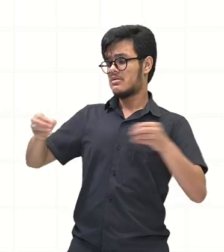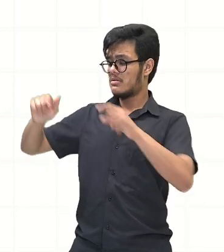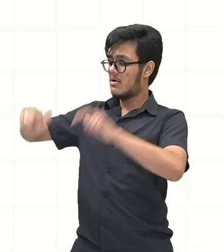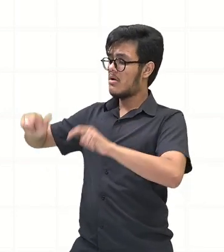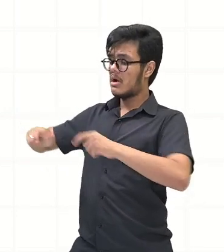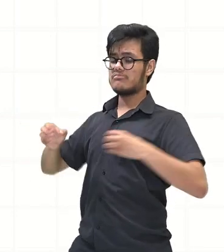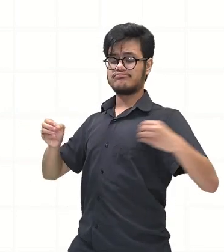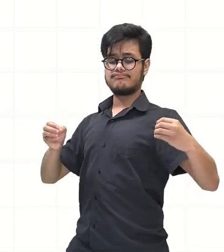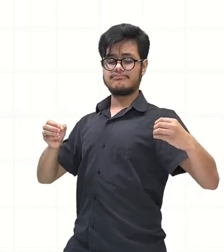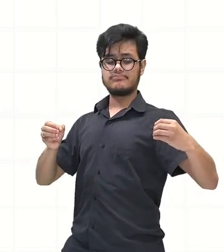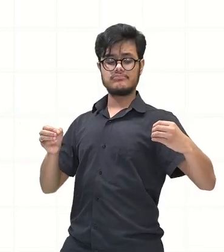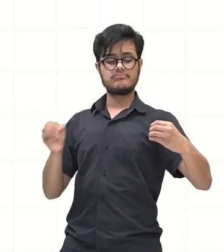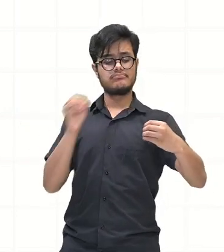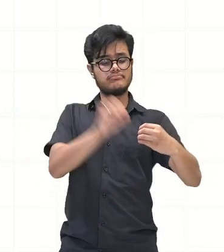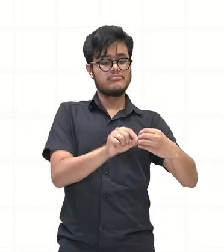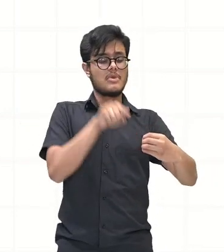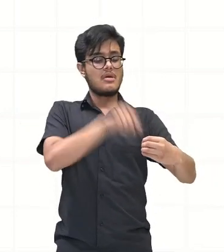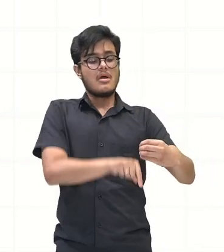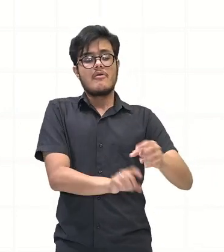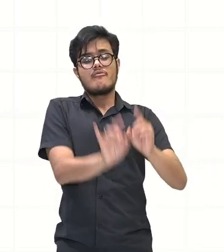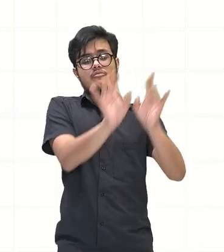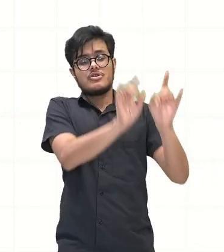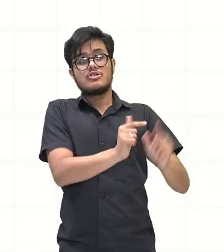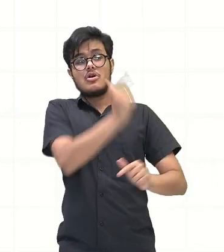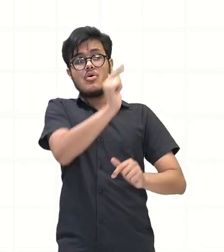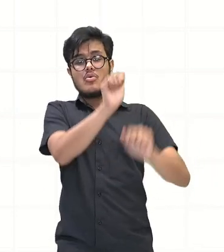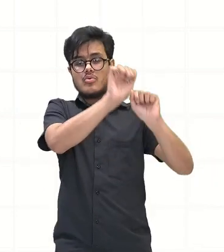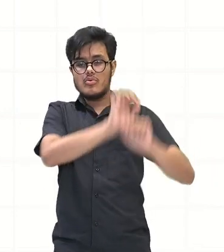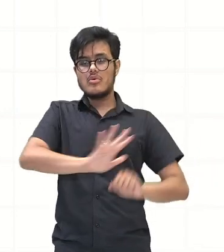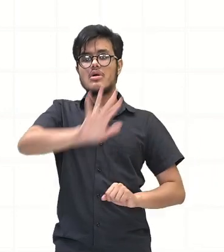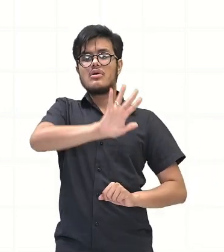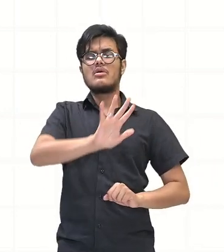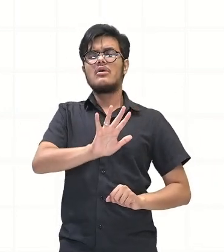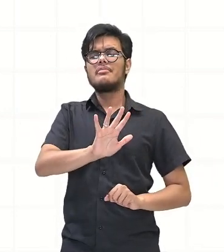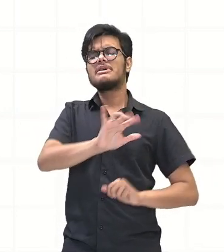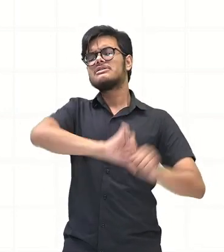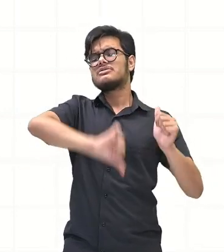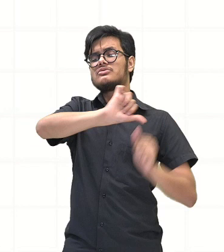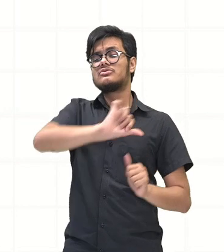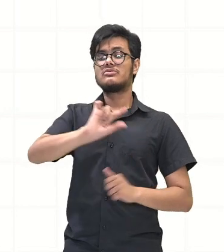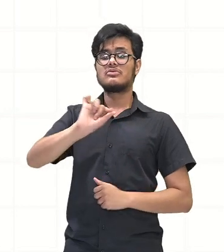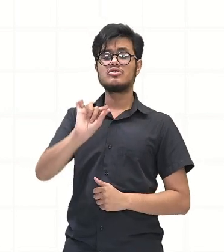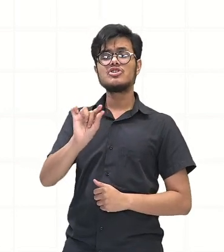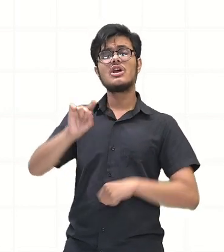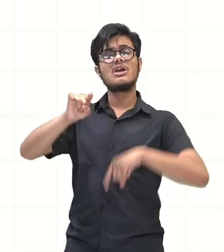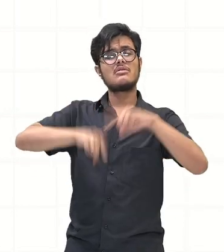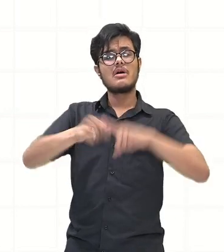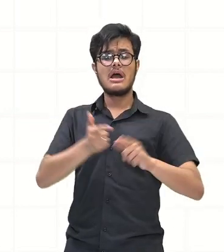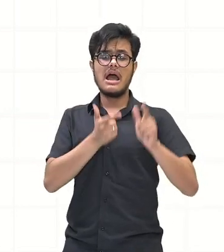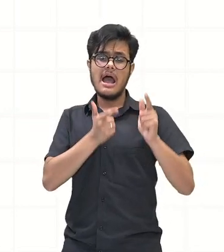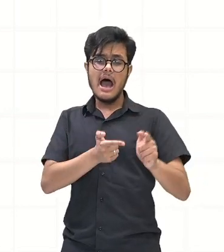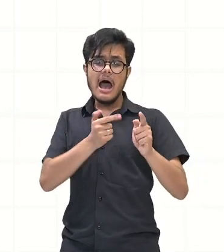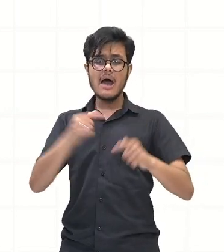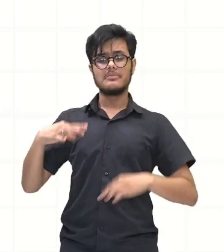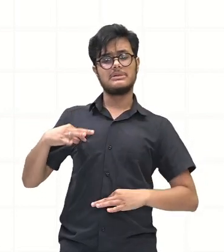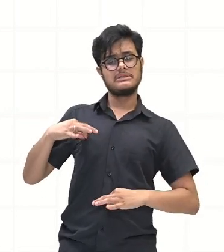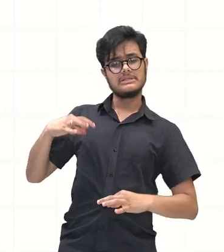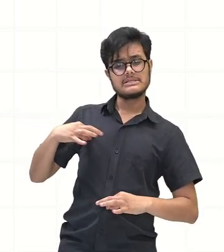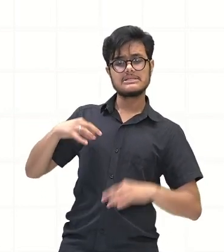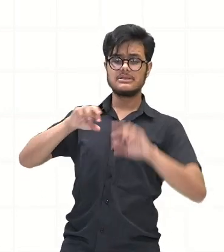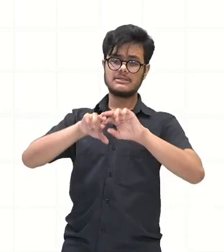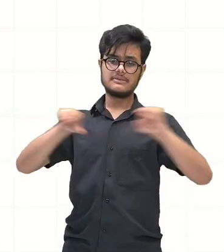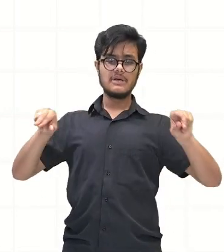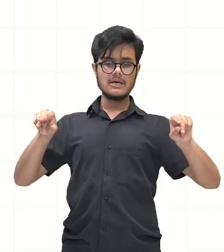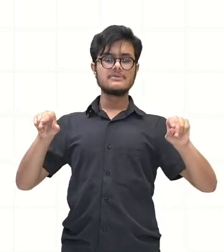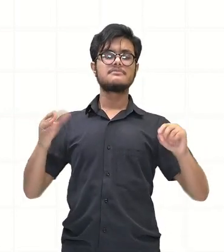os vendiam aos comerciantes europeus. Em troca de quê, professora? De armas, tecidos e outros bens.